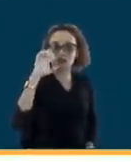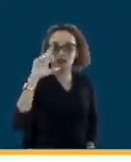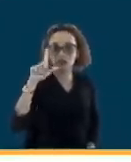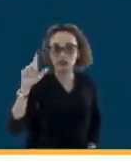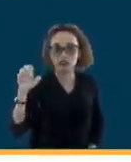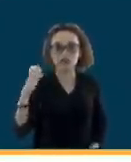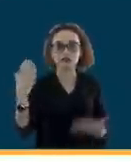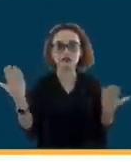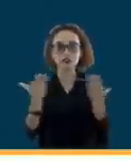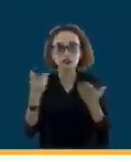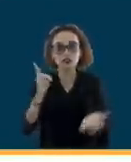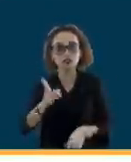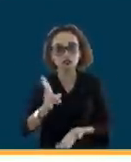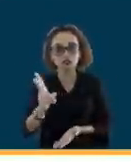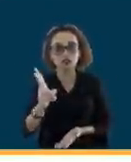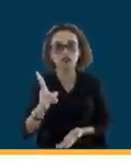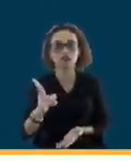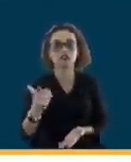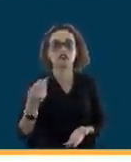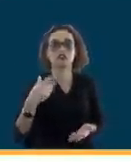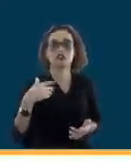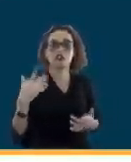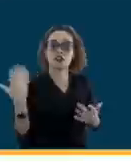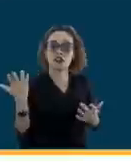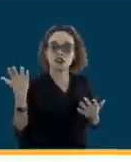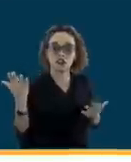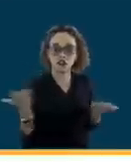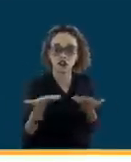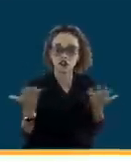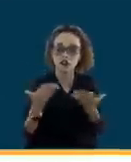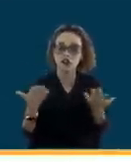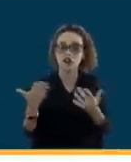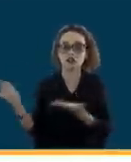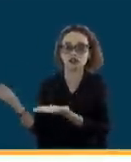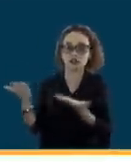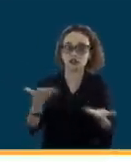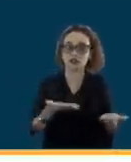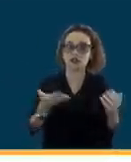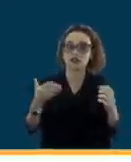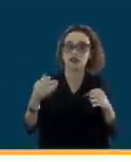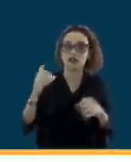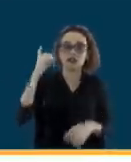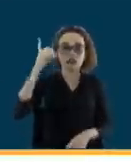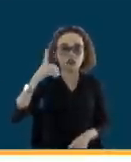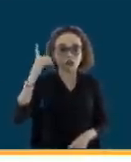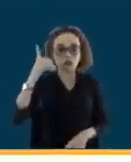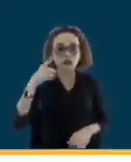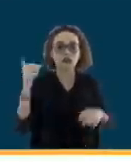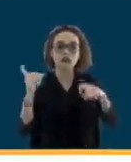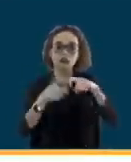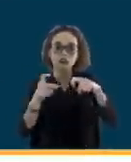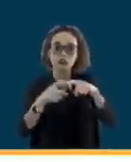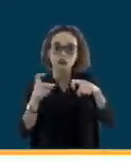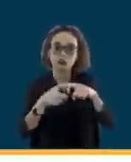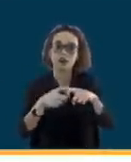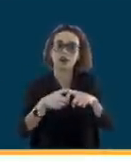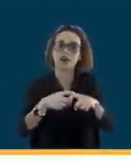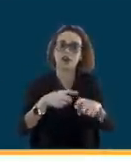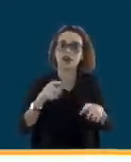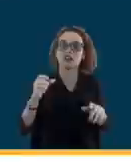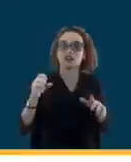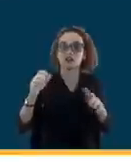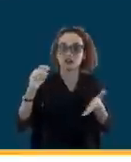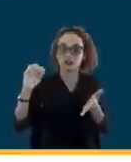ouvir a médica, a deputada federal pelo Rio de Janeiro e relatora da Lei Aldir